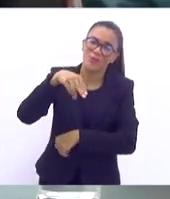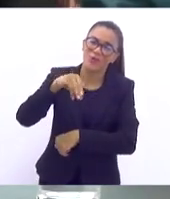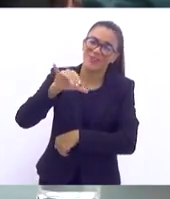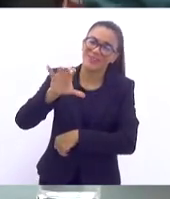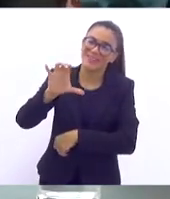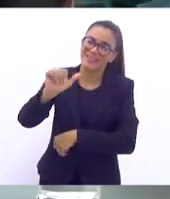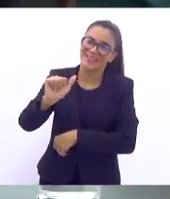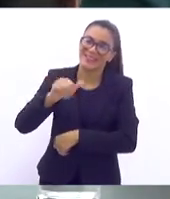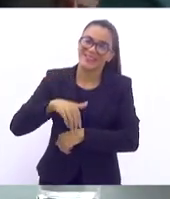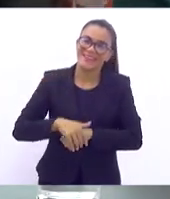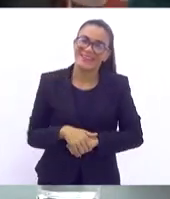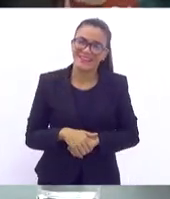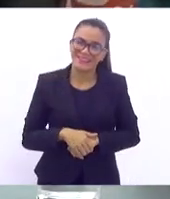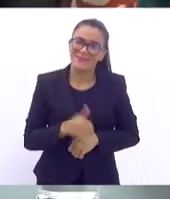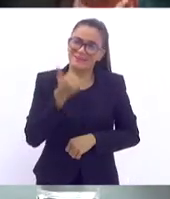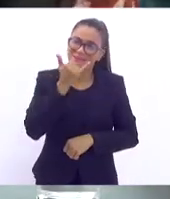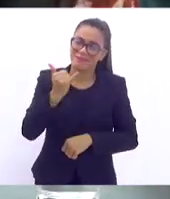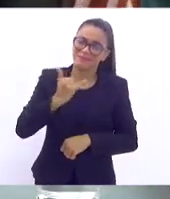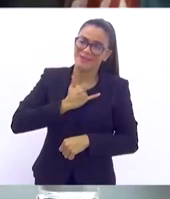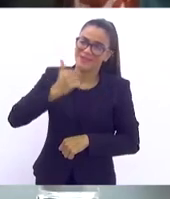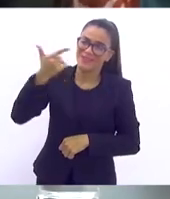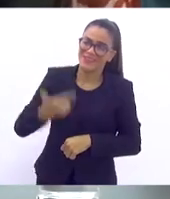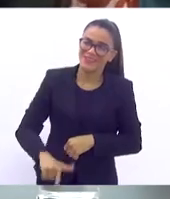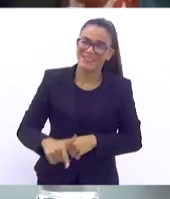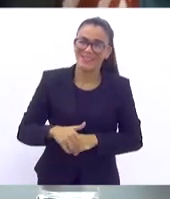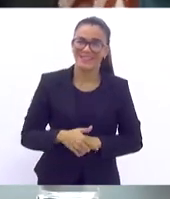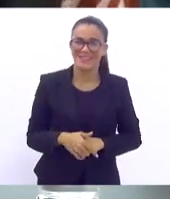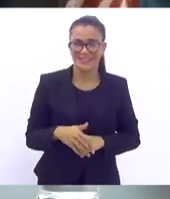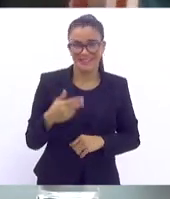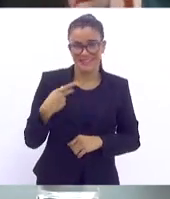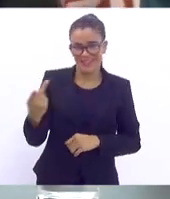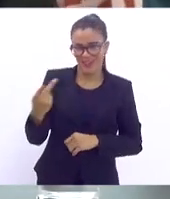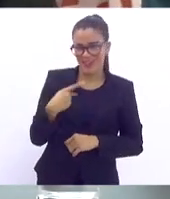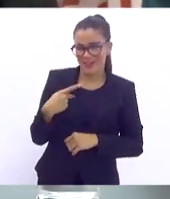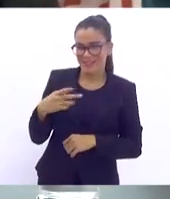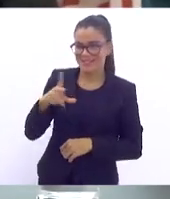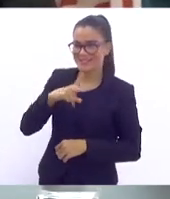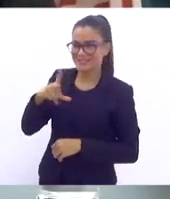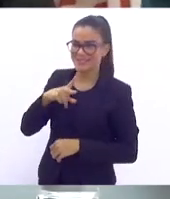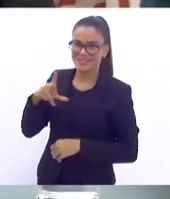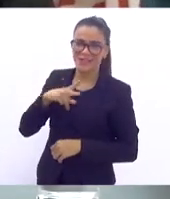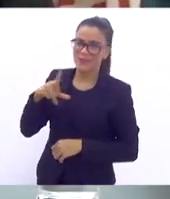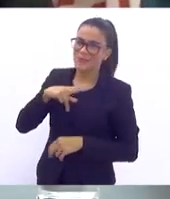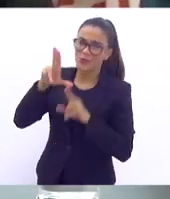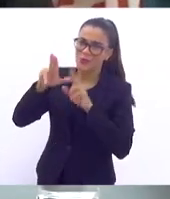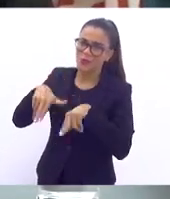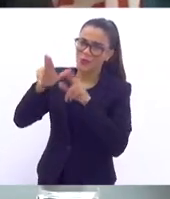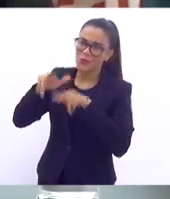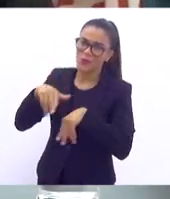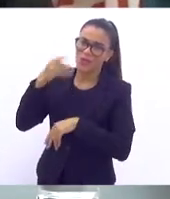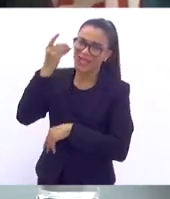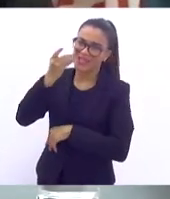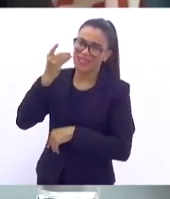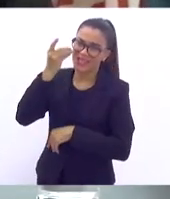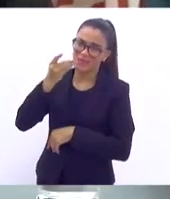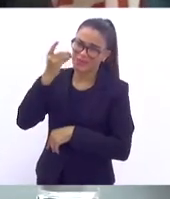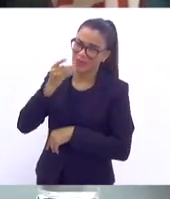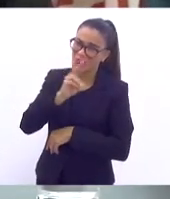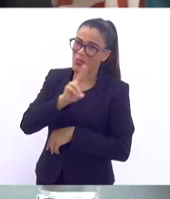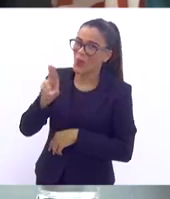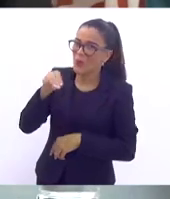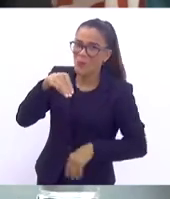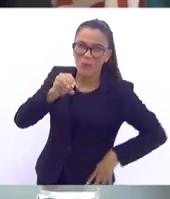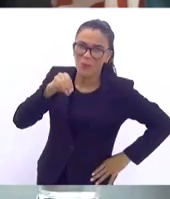Verônica a senhora me perdoe de novo e cá entre nós nunca teve nenhuma deputada aqui desde que eu tô aqui que se